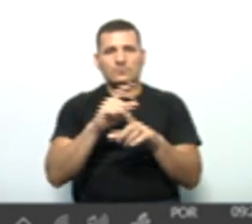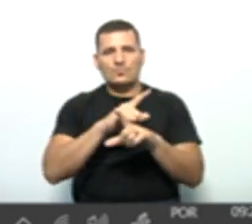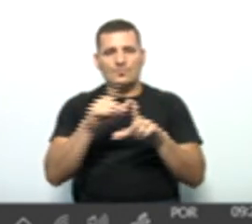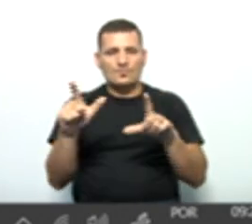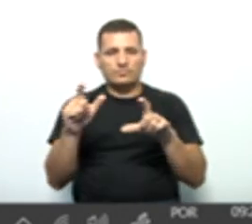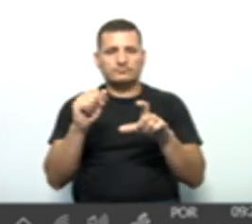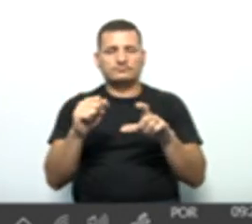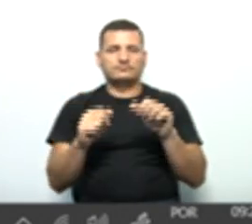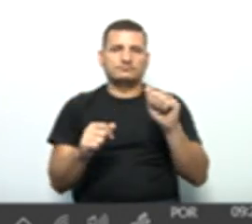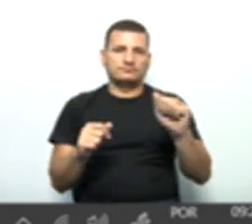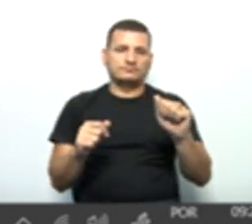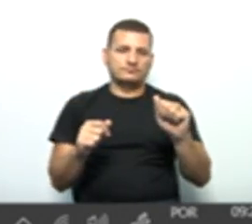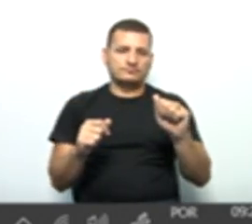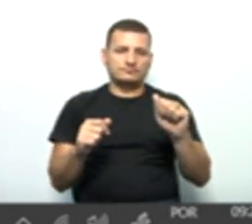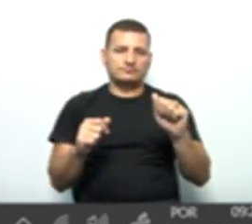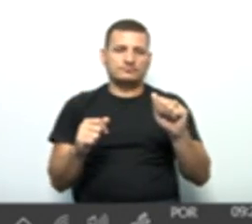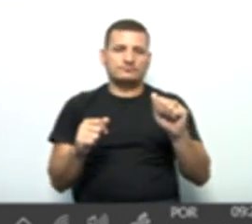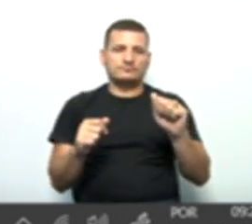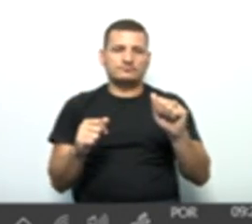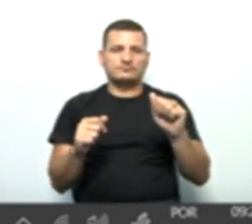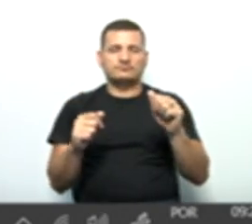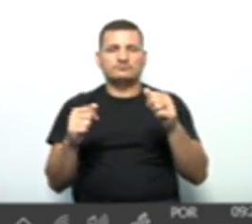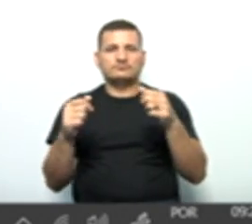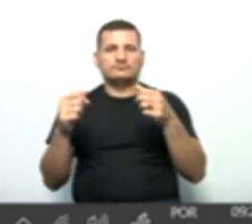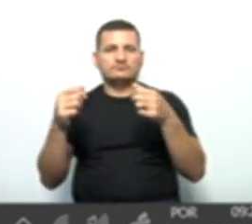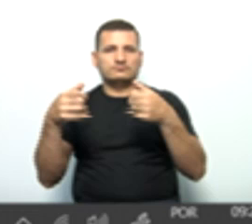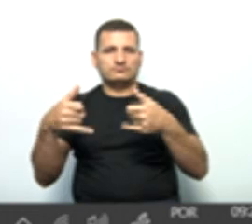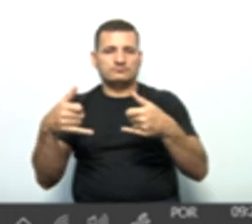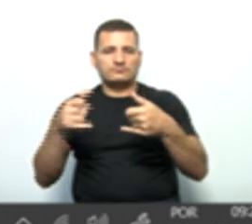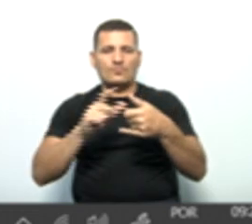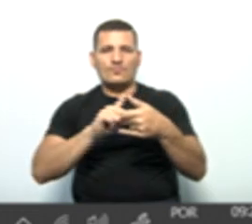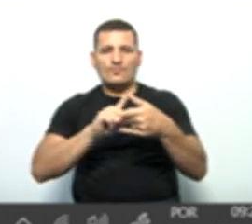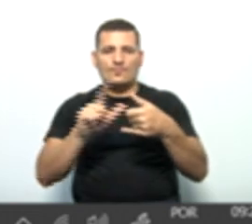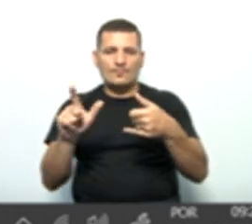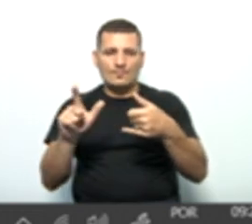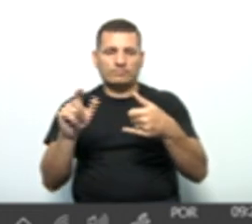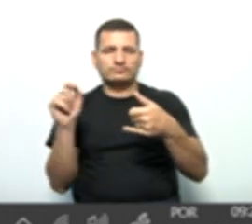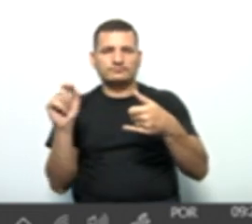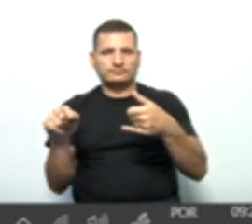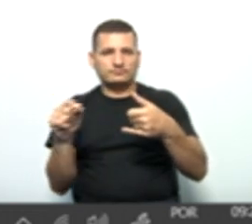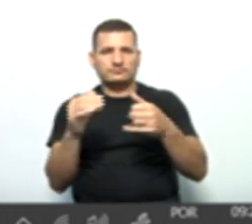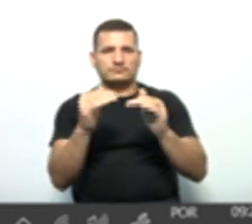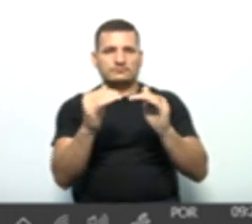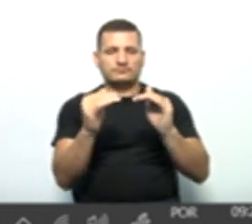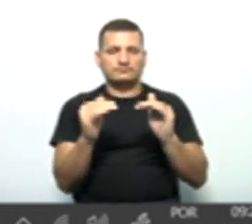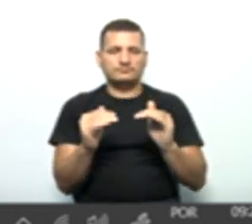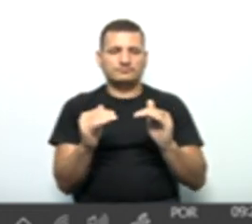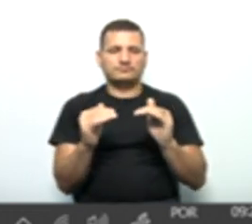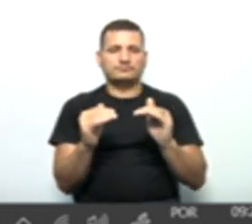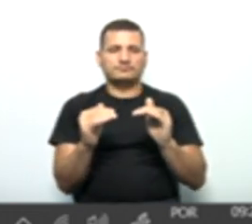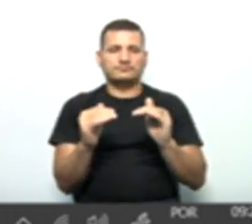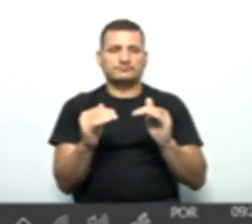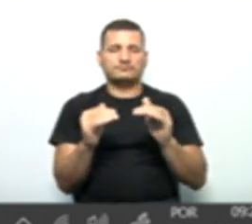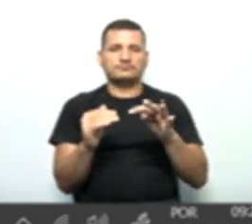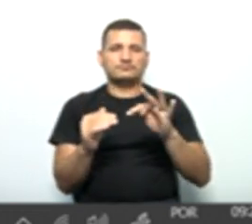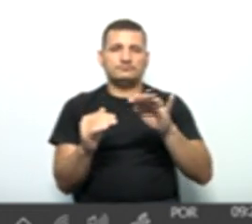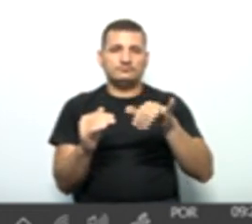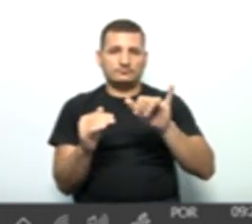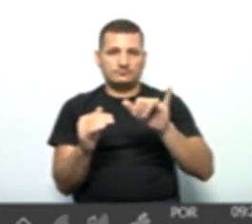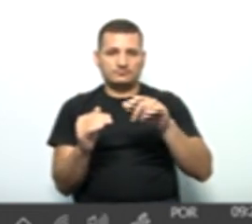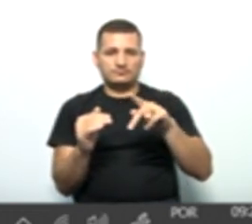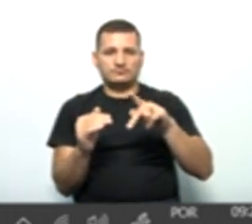uma variável A, coloco o dicionário e aí dou um enter, tá vendo? E boto aqui type